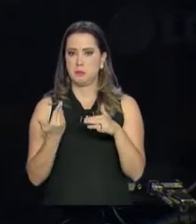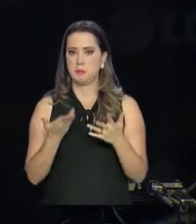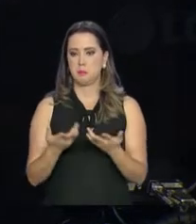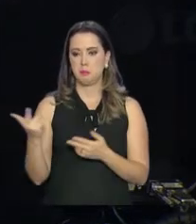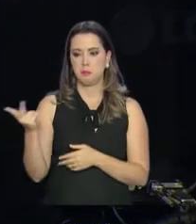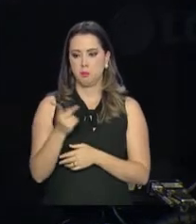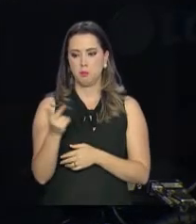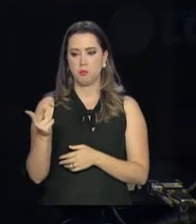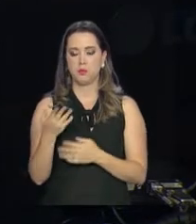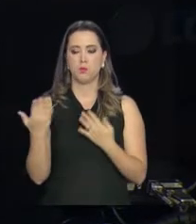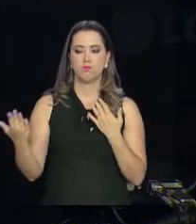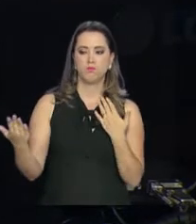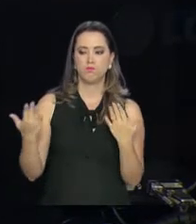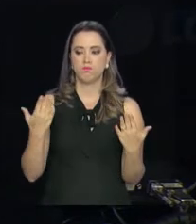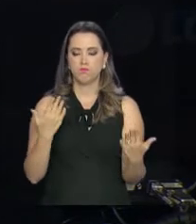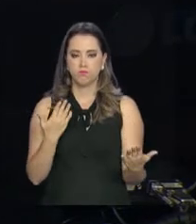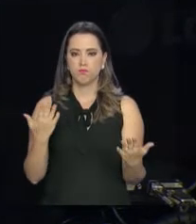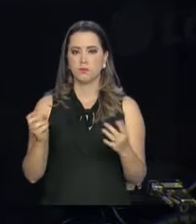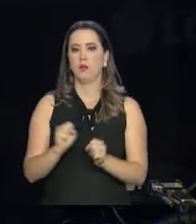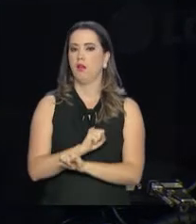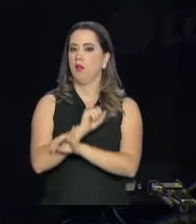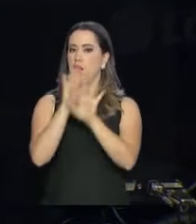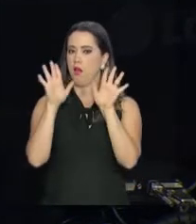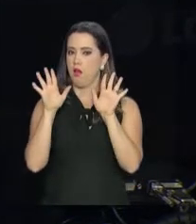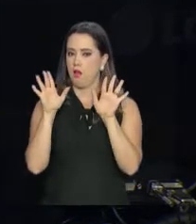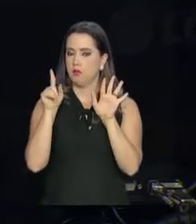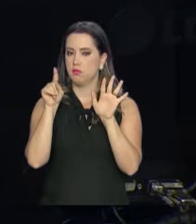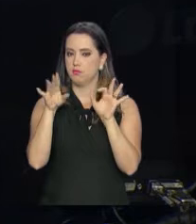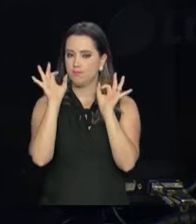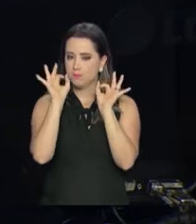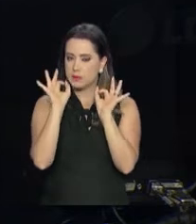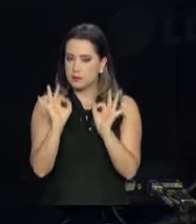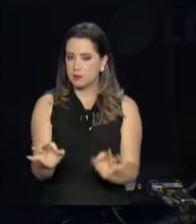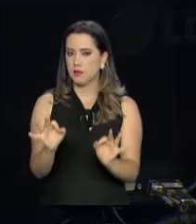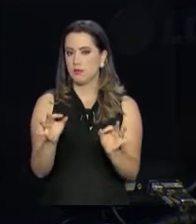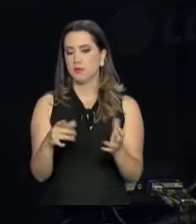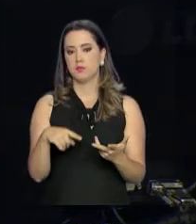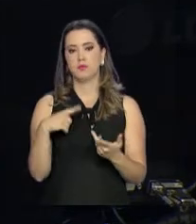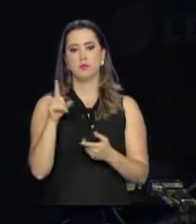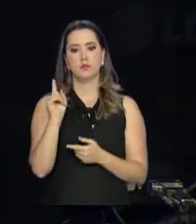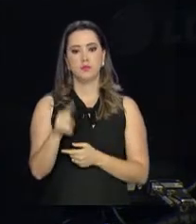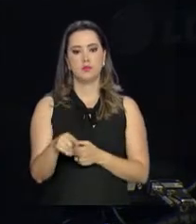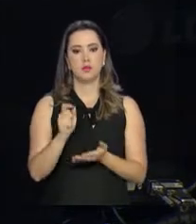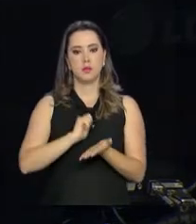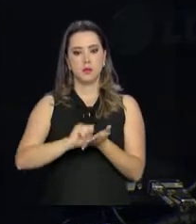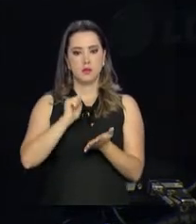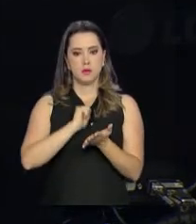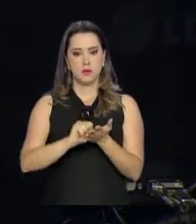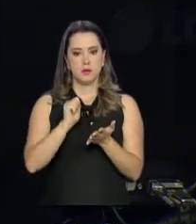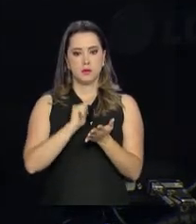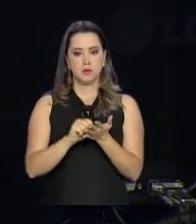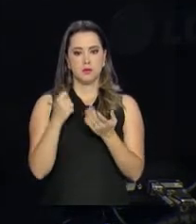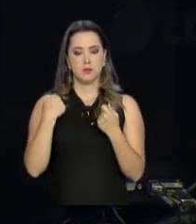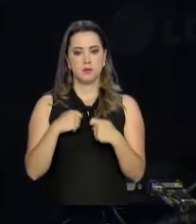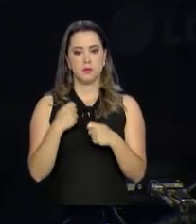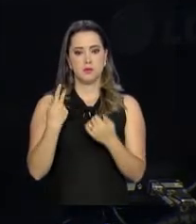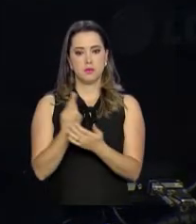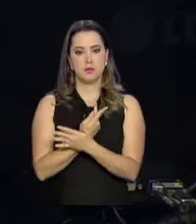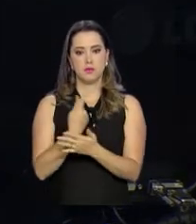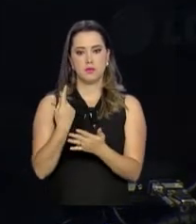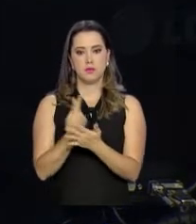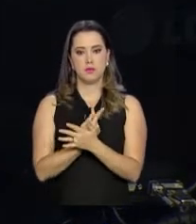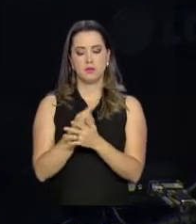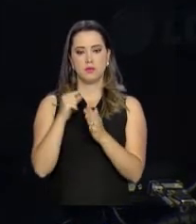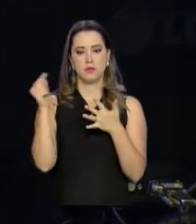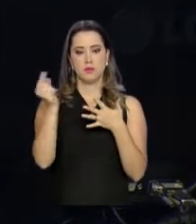fique claro transparente límpido não é que a assinatura se deveu a estes